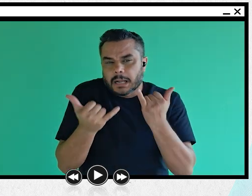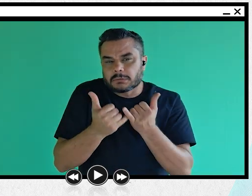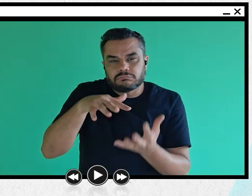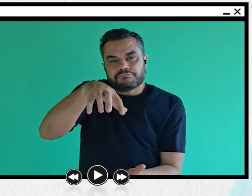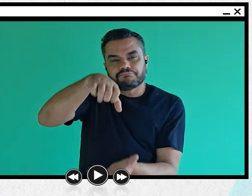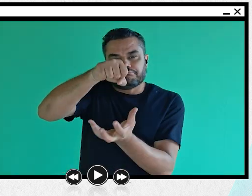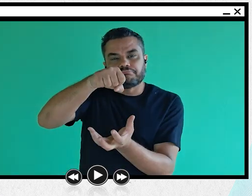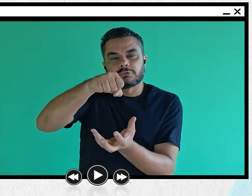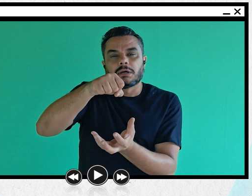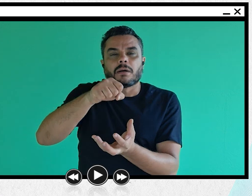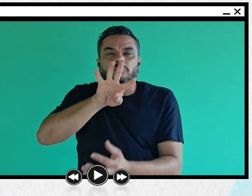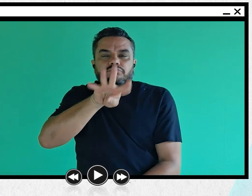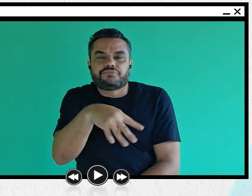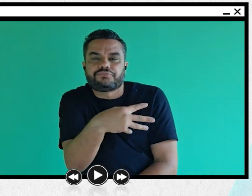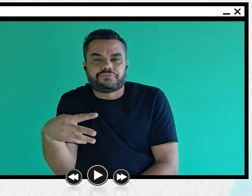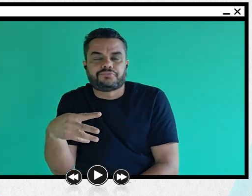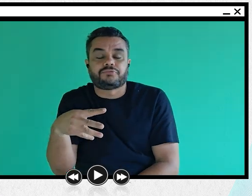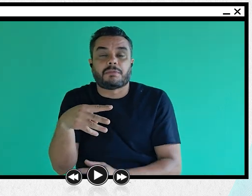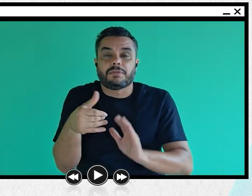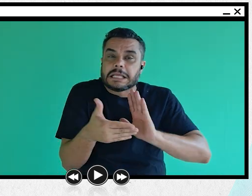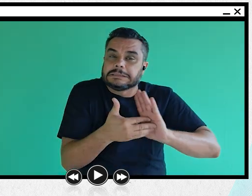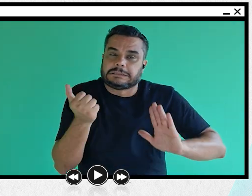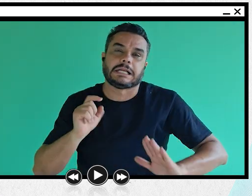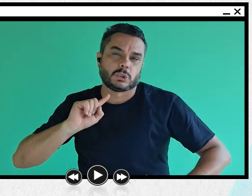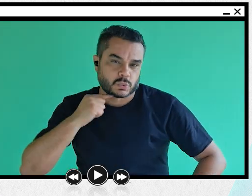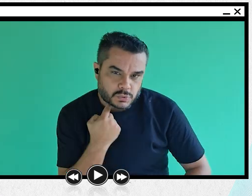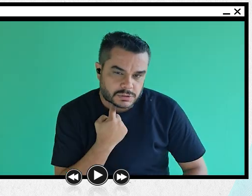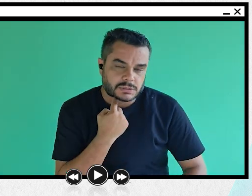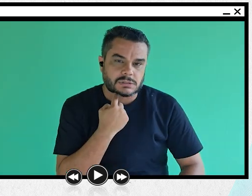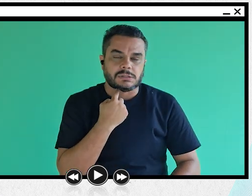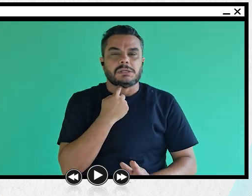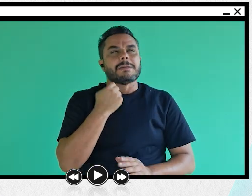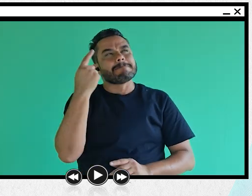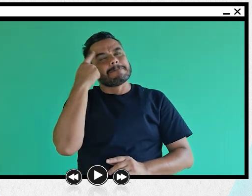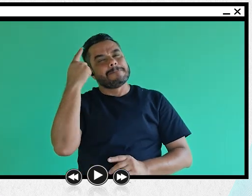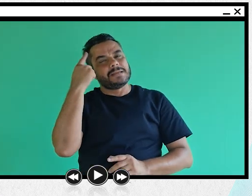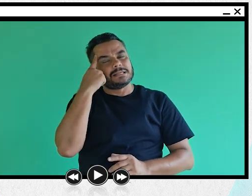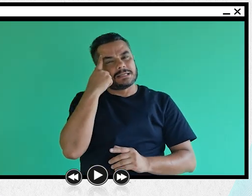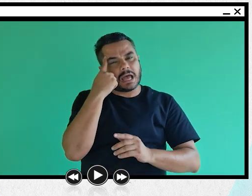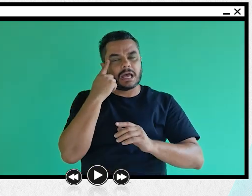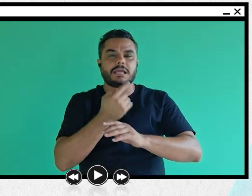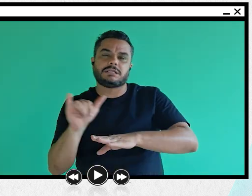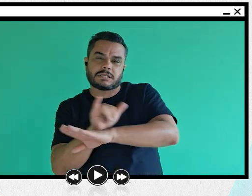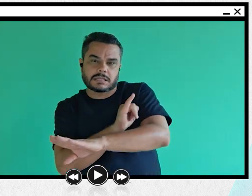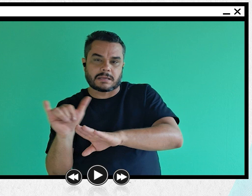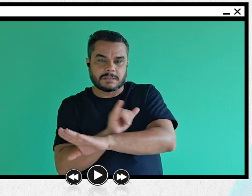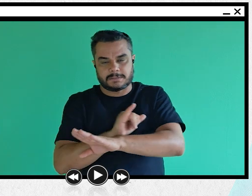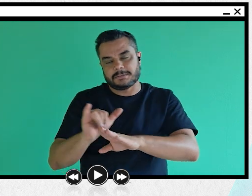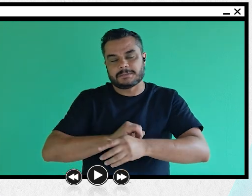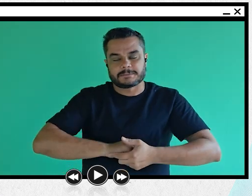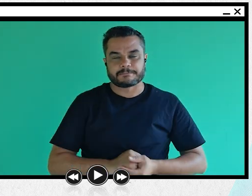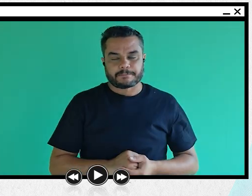sacola, por exemplo, com tela de mosquiteiro, para a gente conseguir retirar esse material grosseiro. Dá para pensar em alternativas para simplificar esse processo.